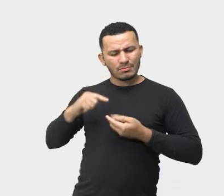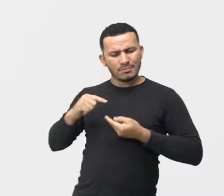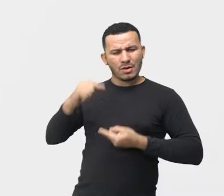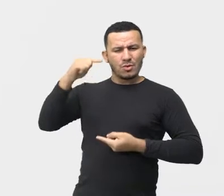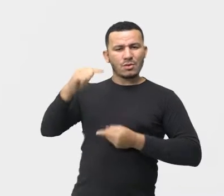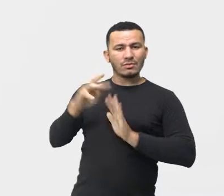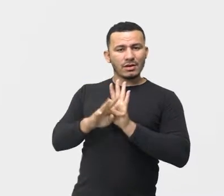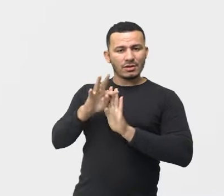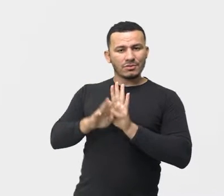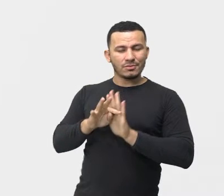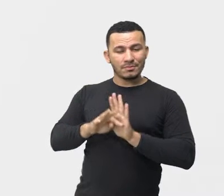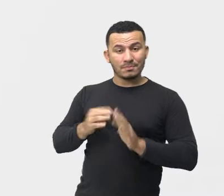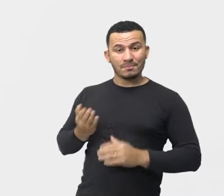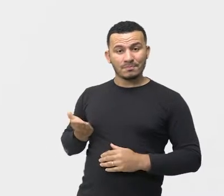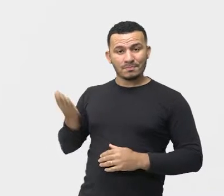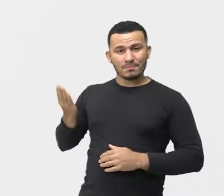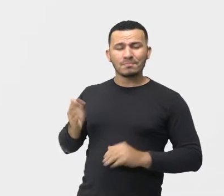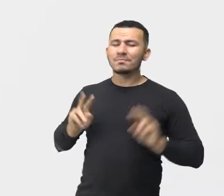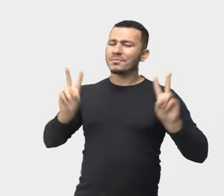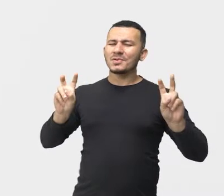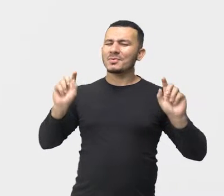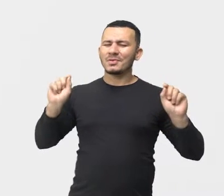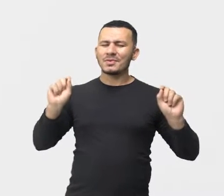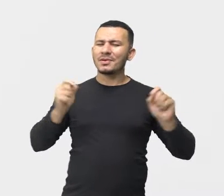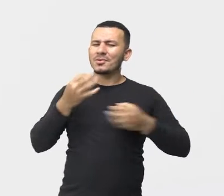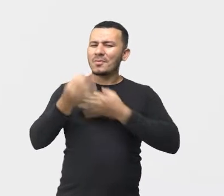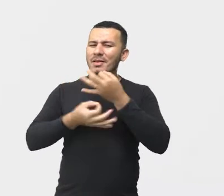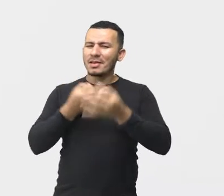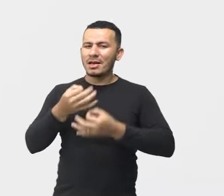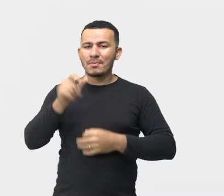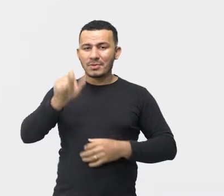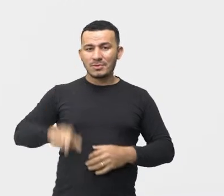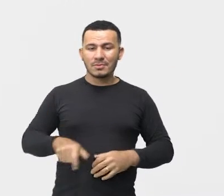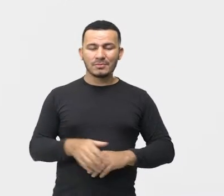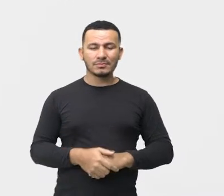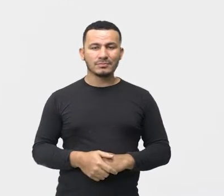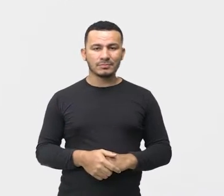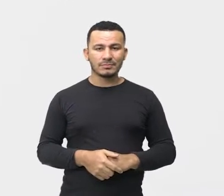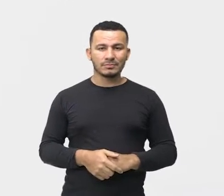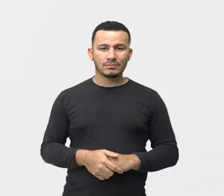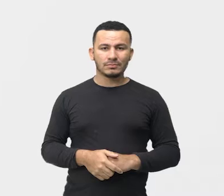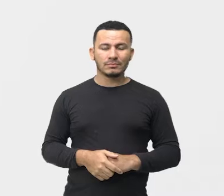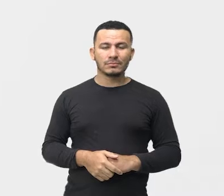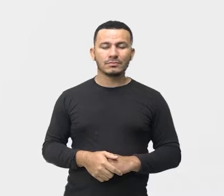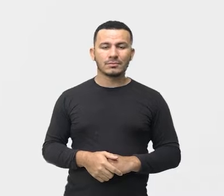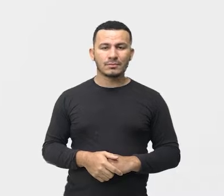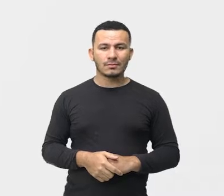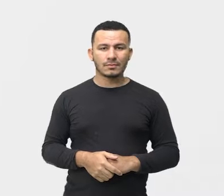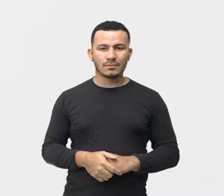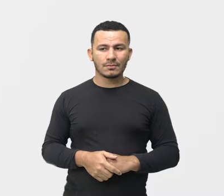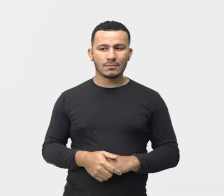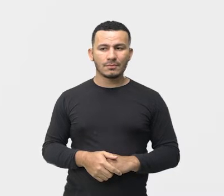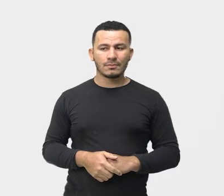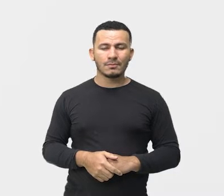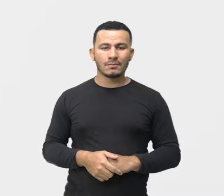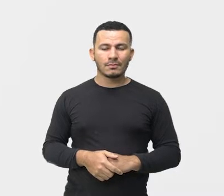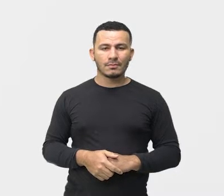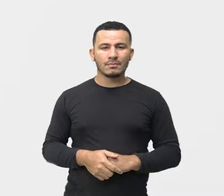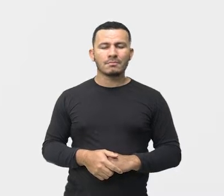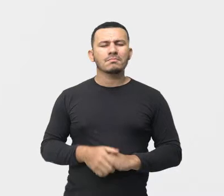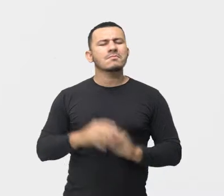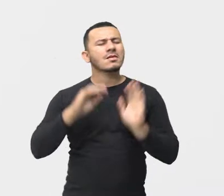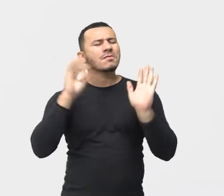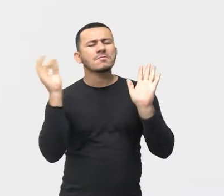pouquinho maior. Olha só o que esse comentário diz, que foi feito por essa